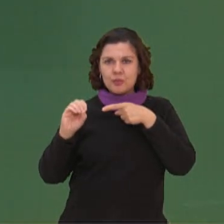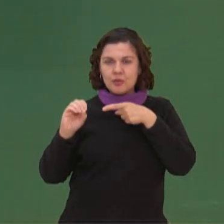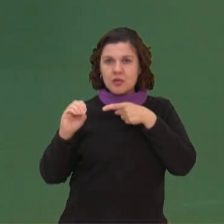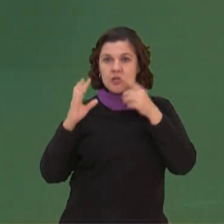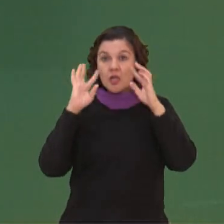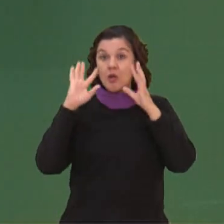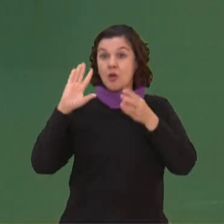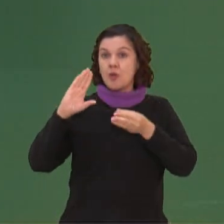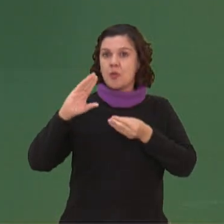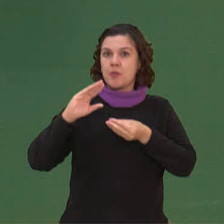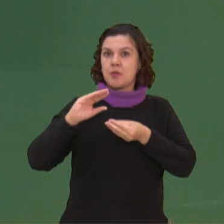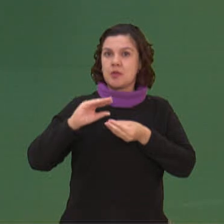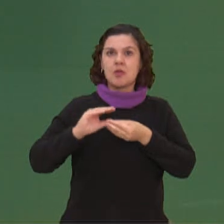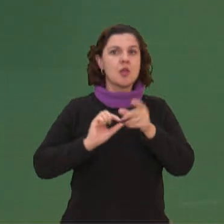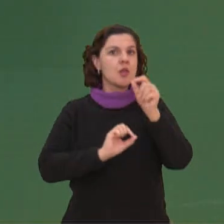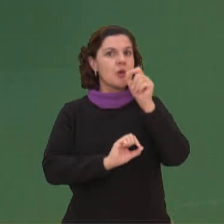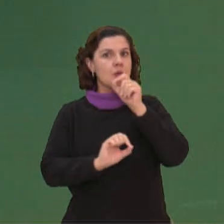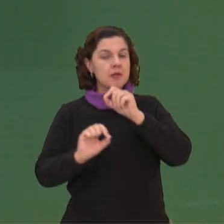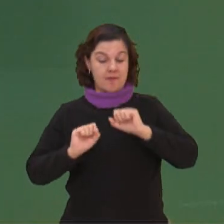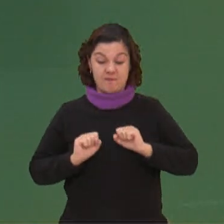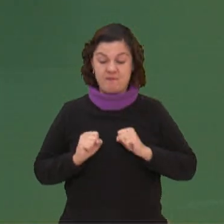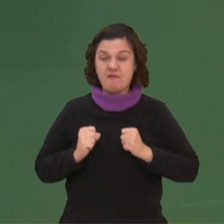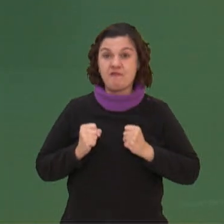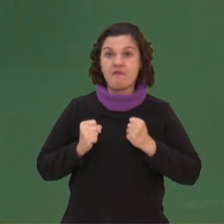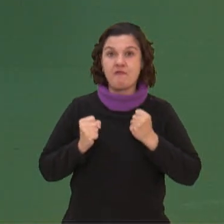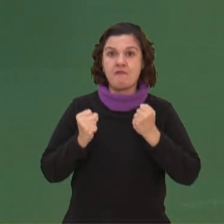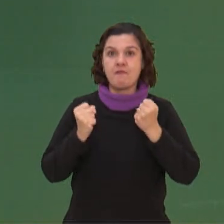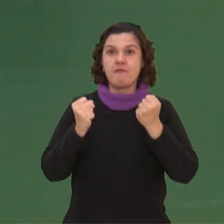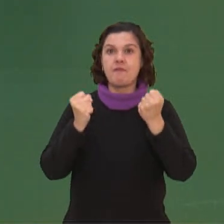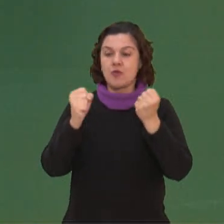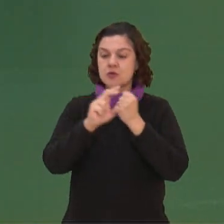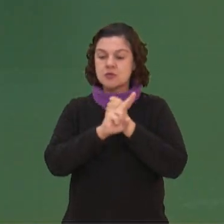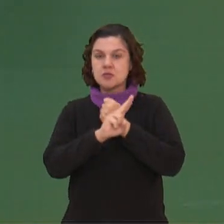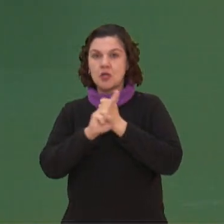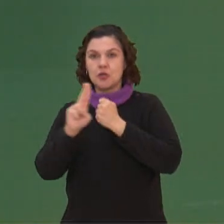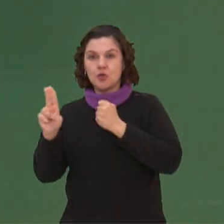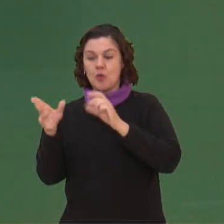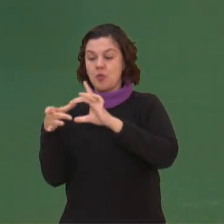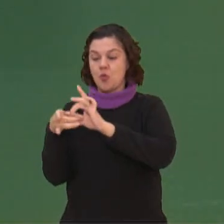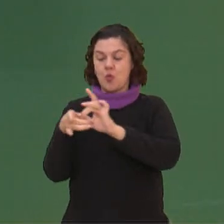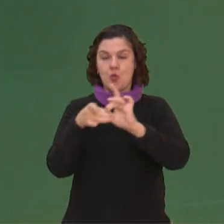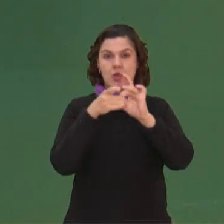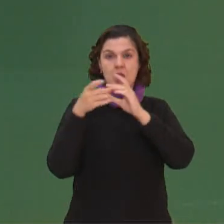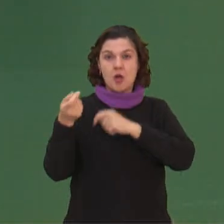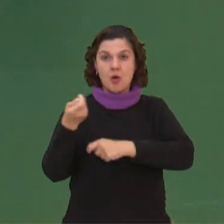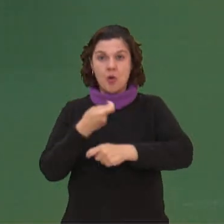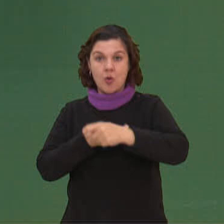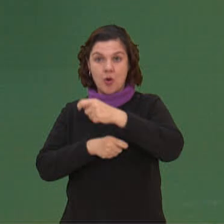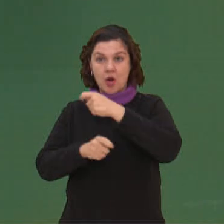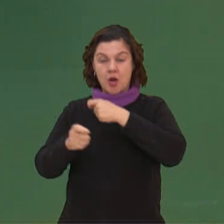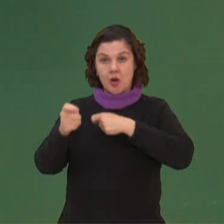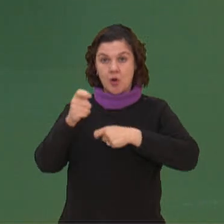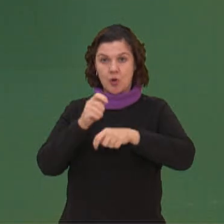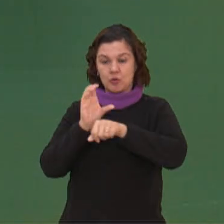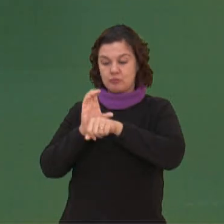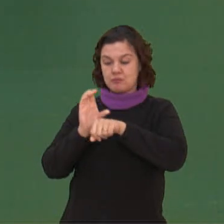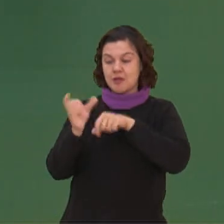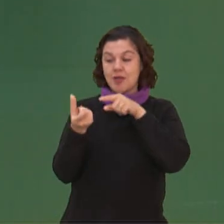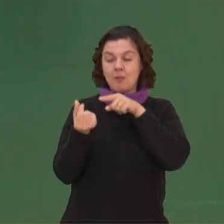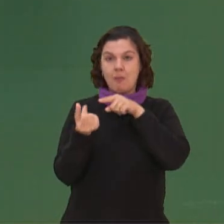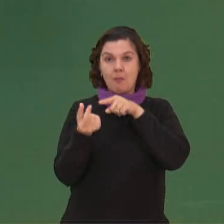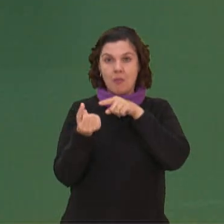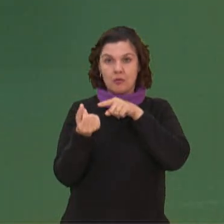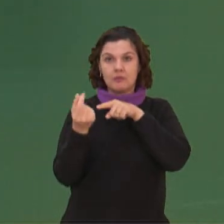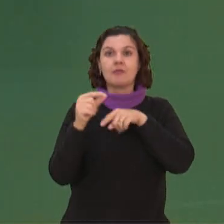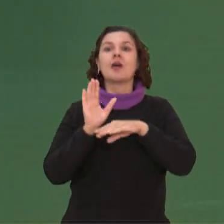esse quiz, entender toda a força que tem uma união econômica e monetária, ajudará você